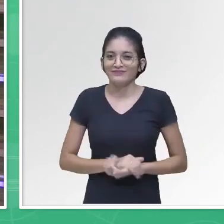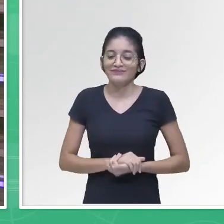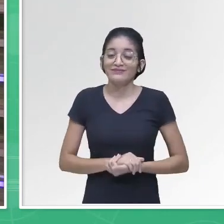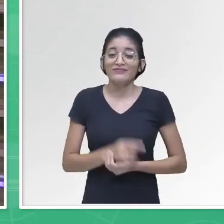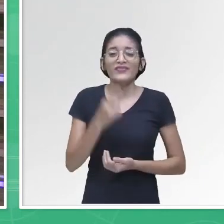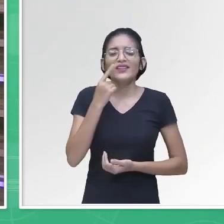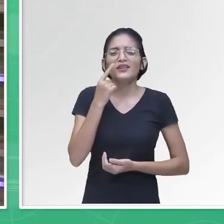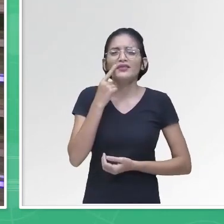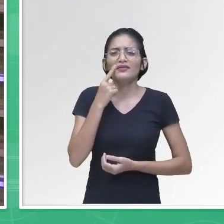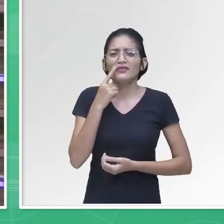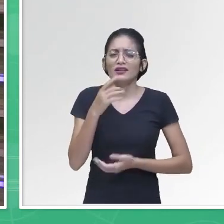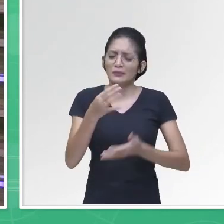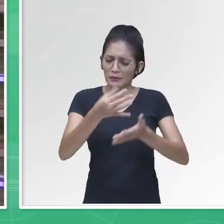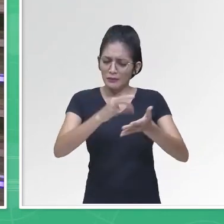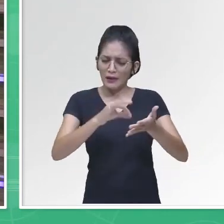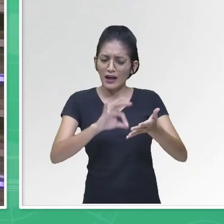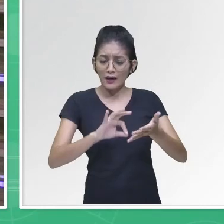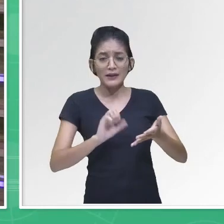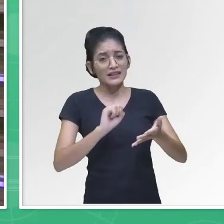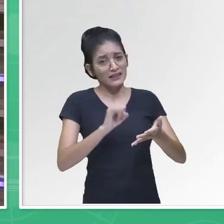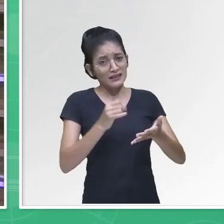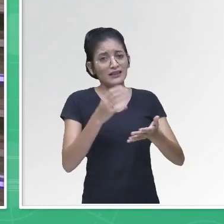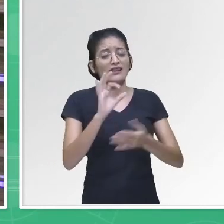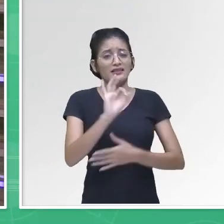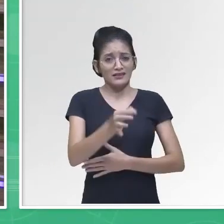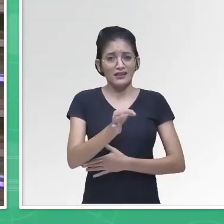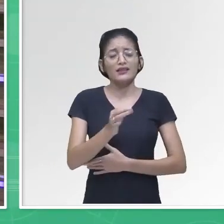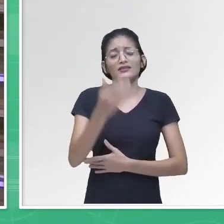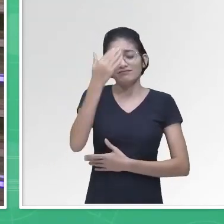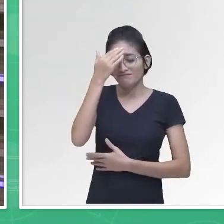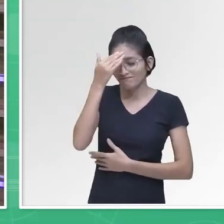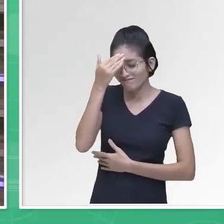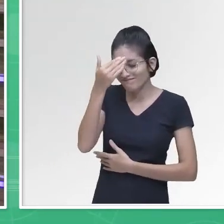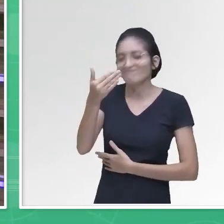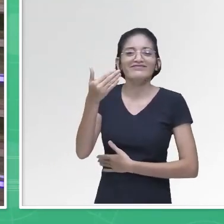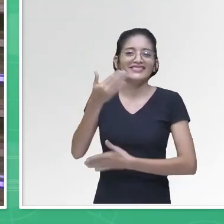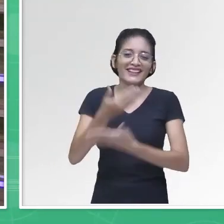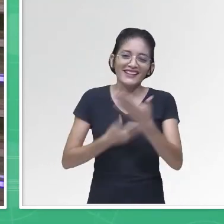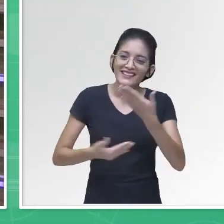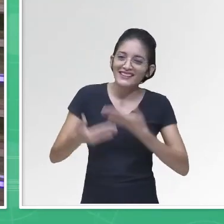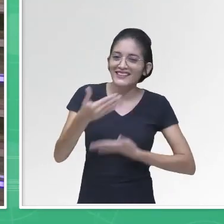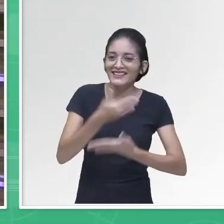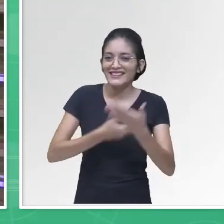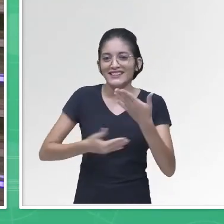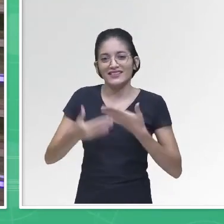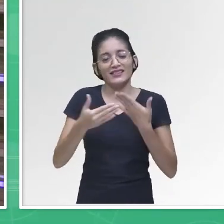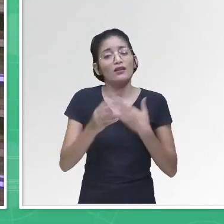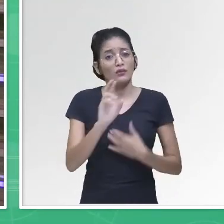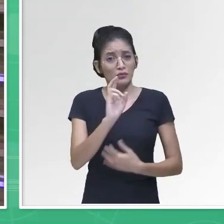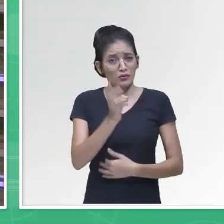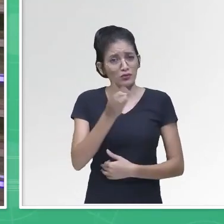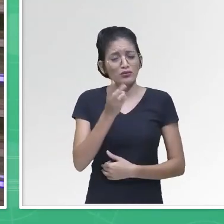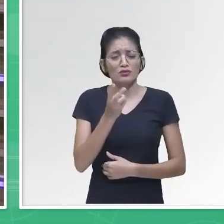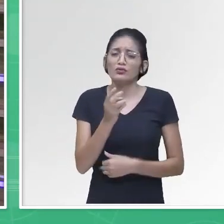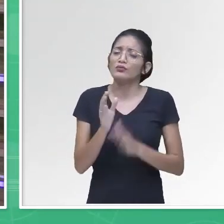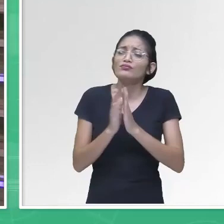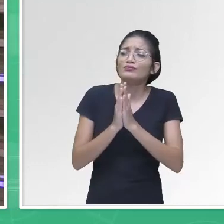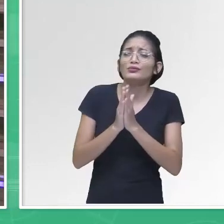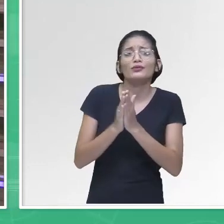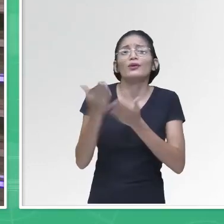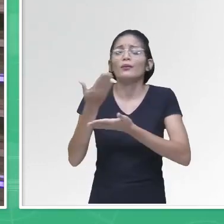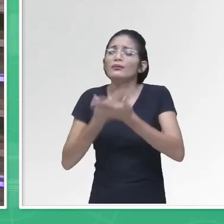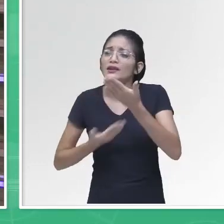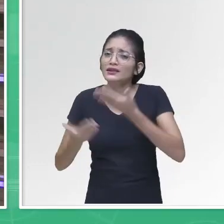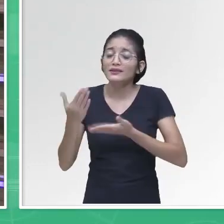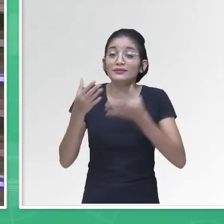nossa correção, gente. Eu agradeço a participação de todos vocês. Continue assim, gente,